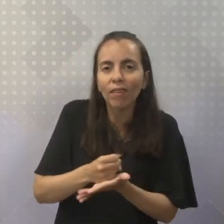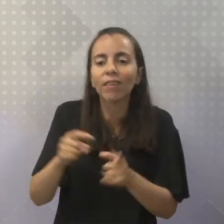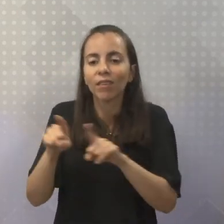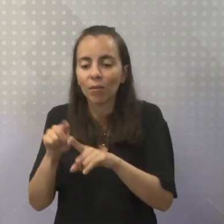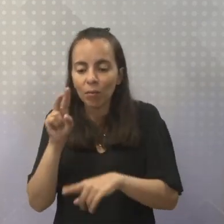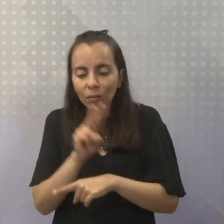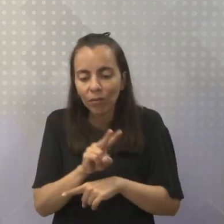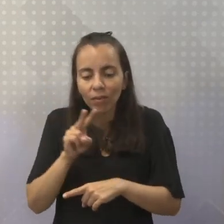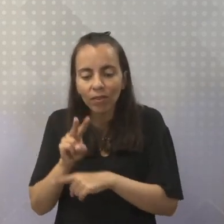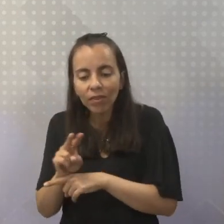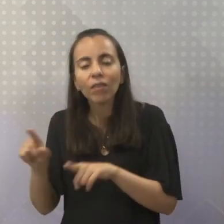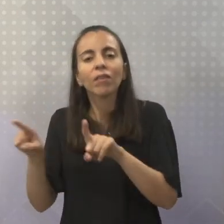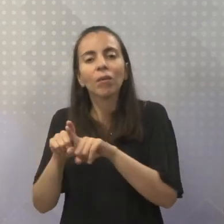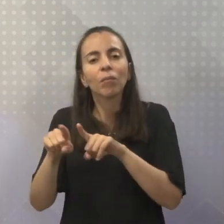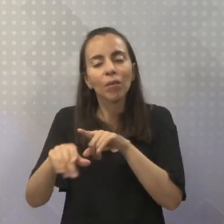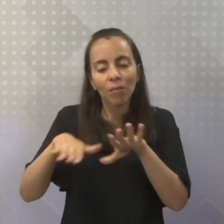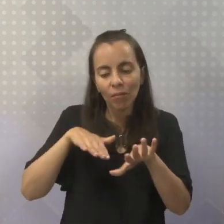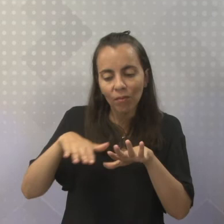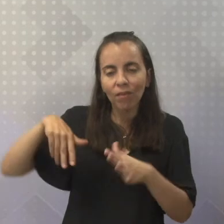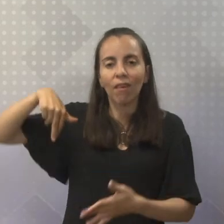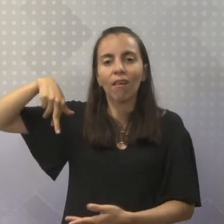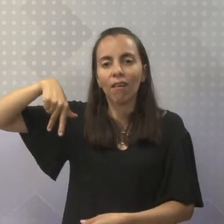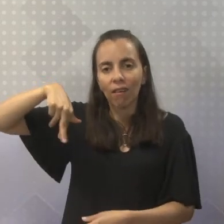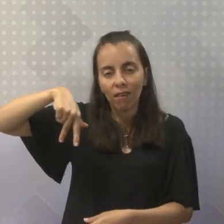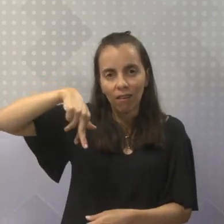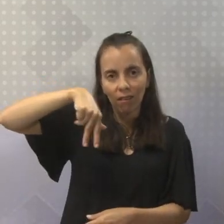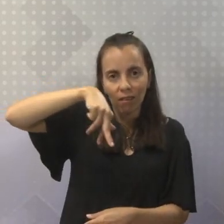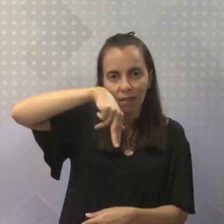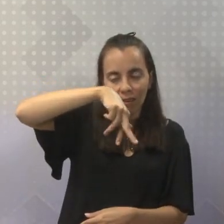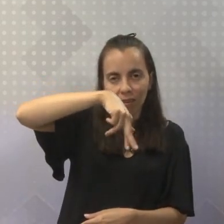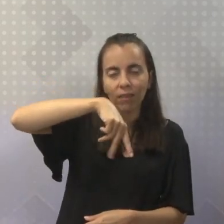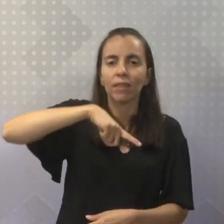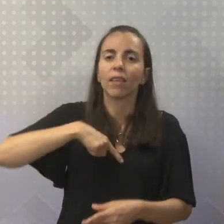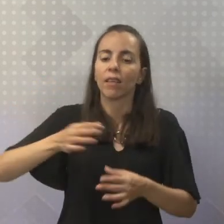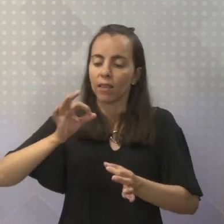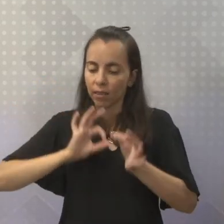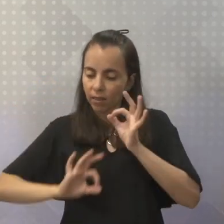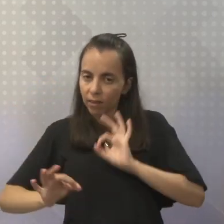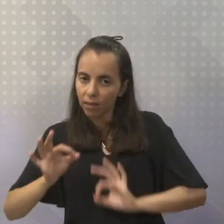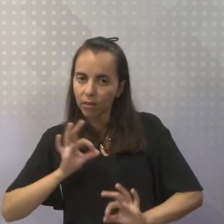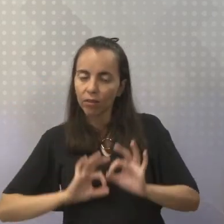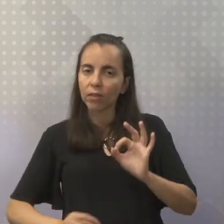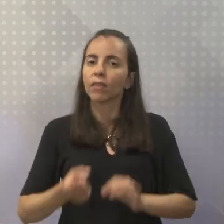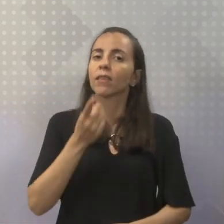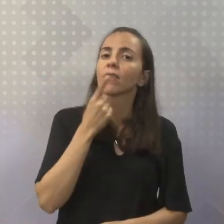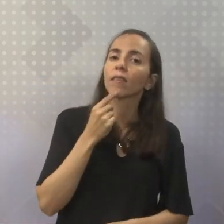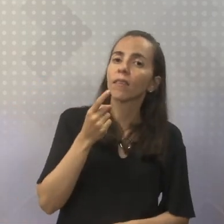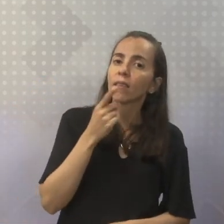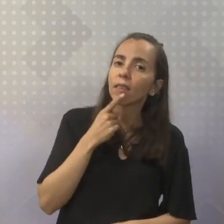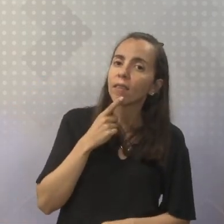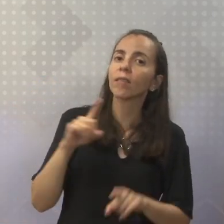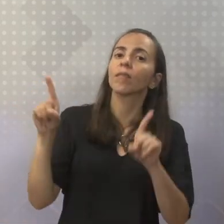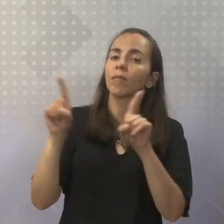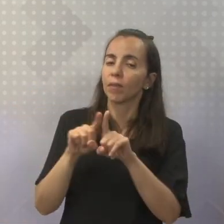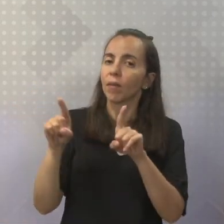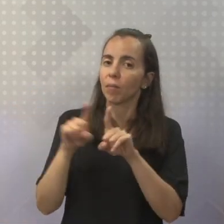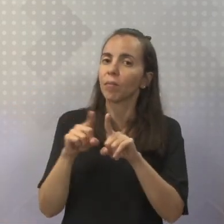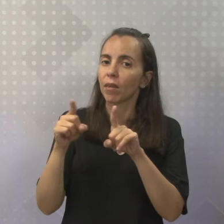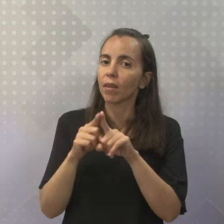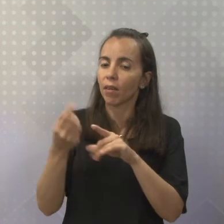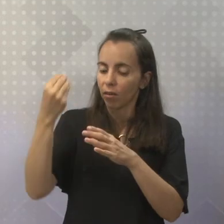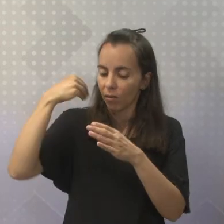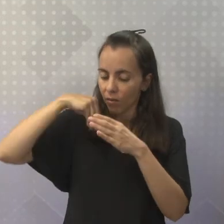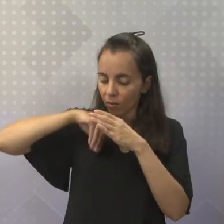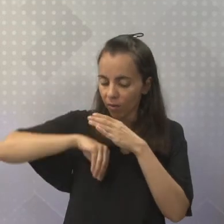movimentação, na locomoção. Produz células sanguíneas e armazenamento de minerais, como